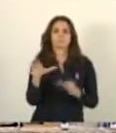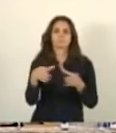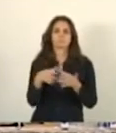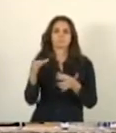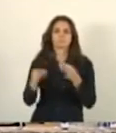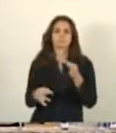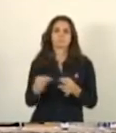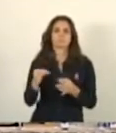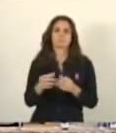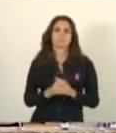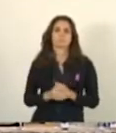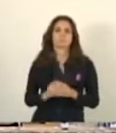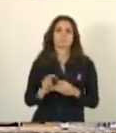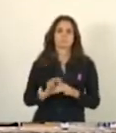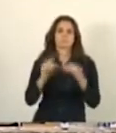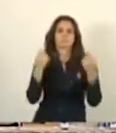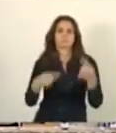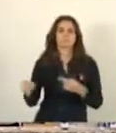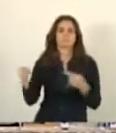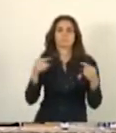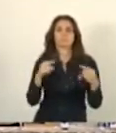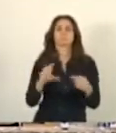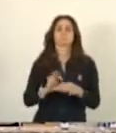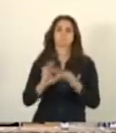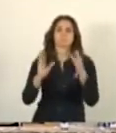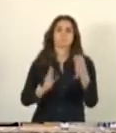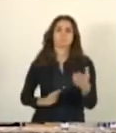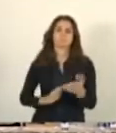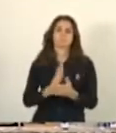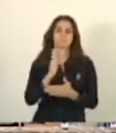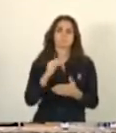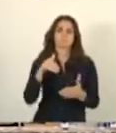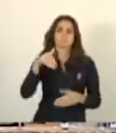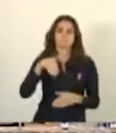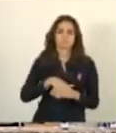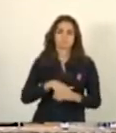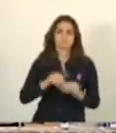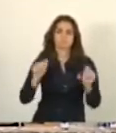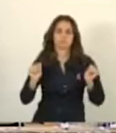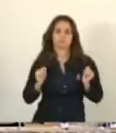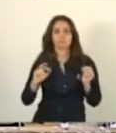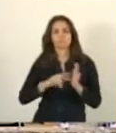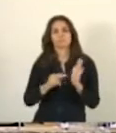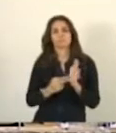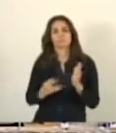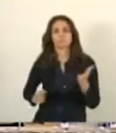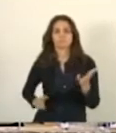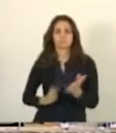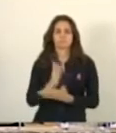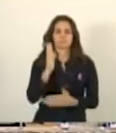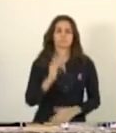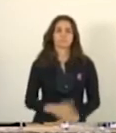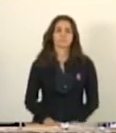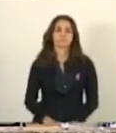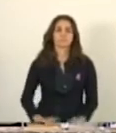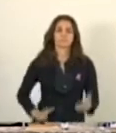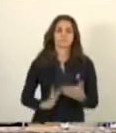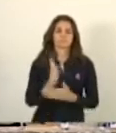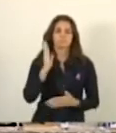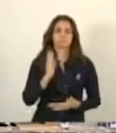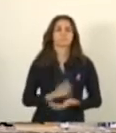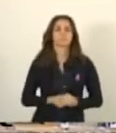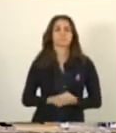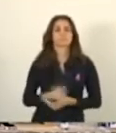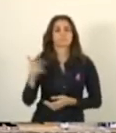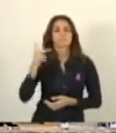Comissão de Justiça. Em discussão. Não tem quem discutir. Em votação. Os deputados que aprovam permaneçam como se encontram, os contrários se manifestem. Aprovado.